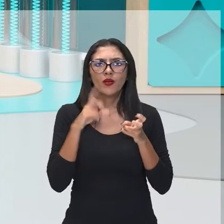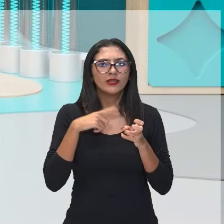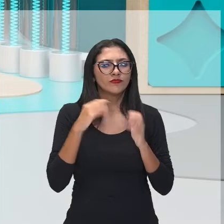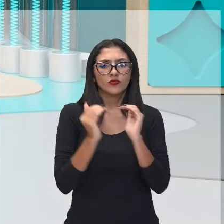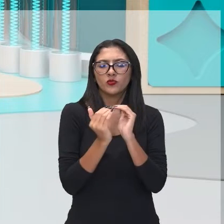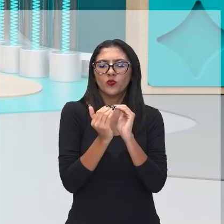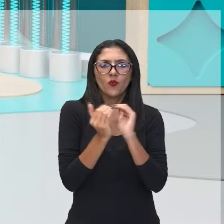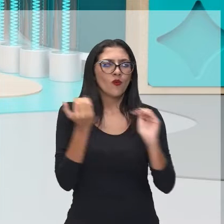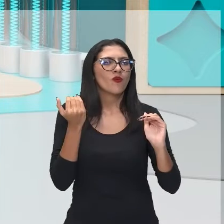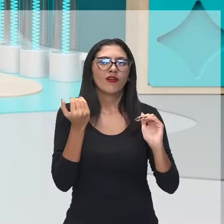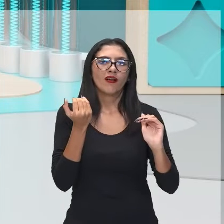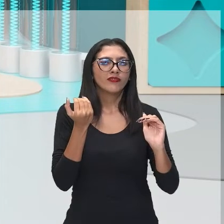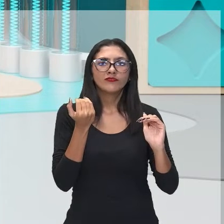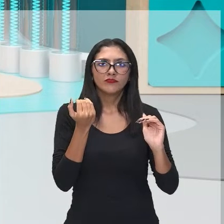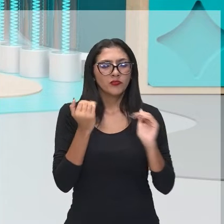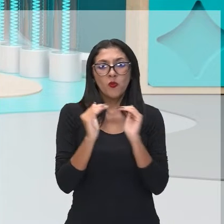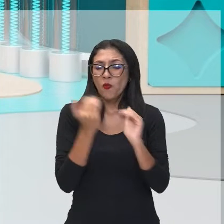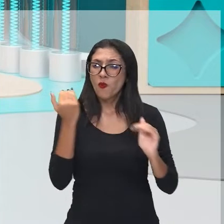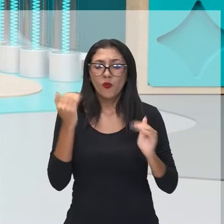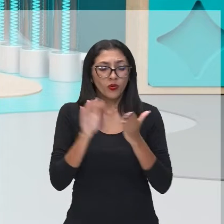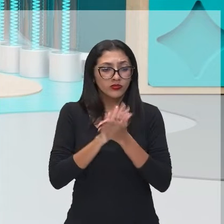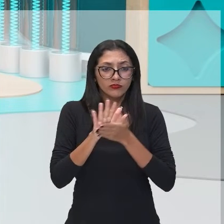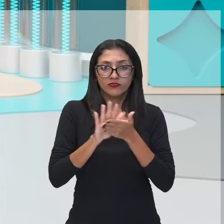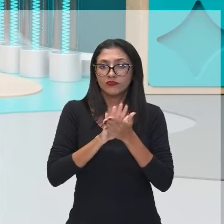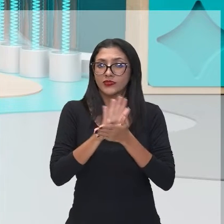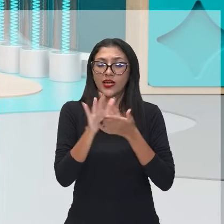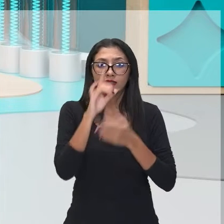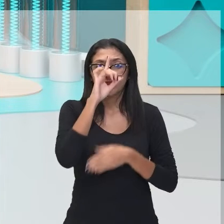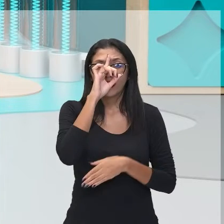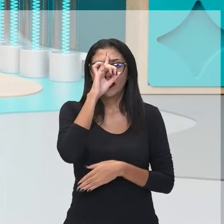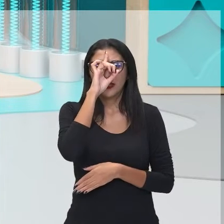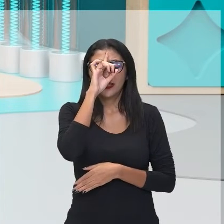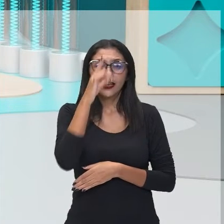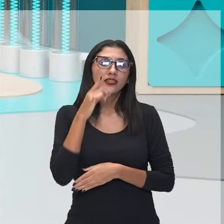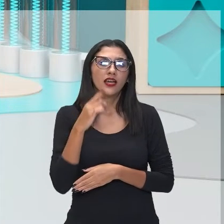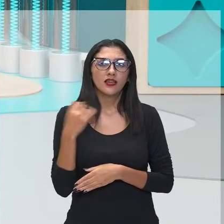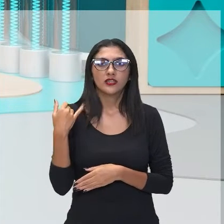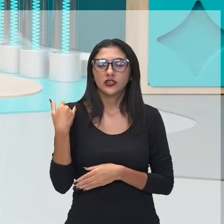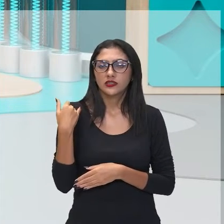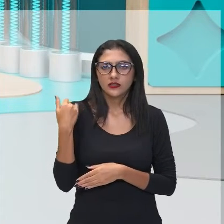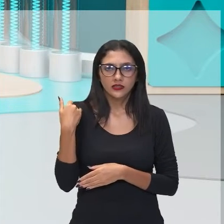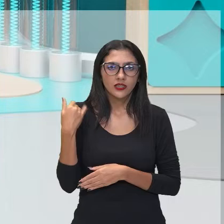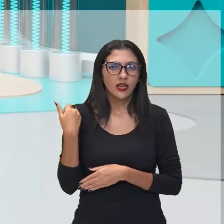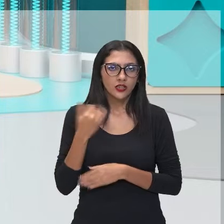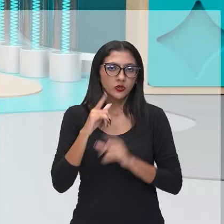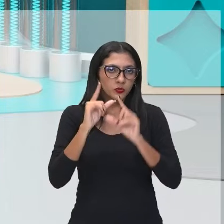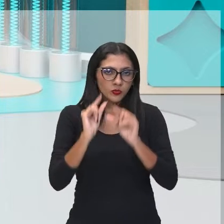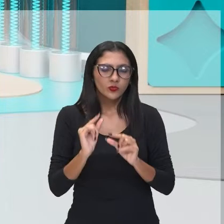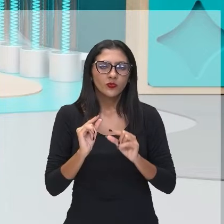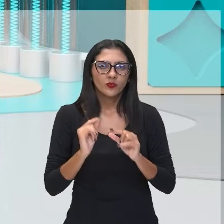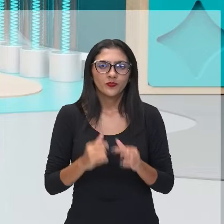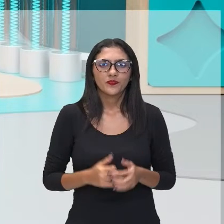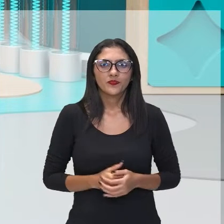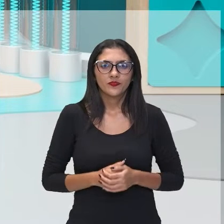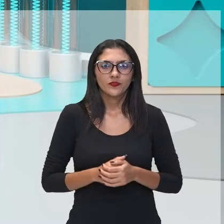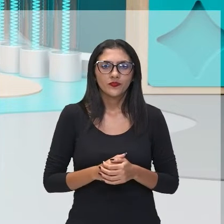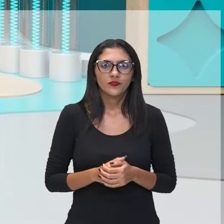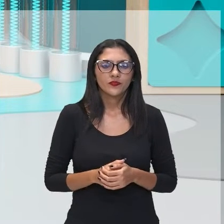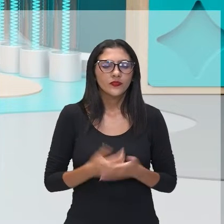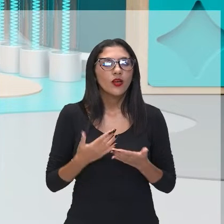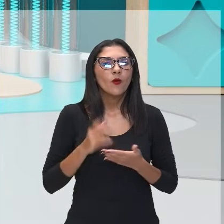contra, ele discorda totalmente dessa ideia de redução da maioridade penal. E ele faz isso com um